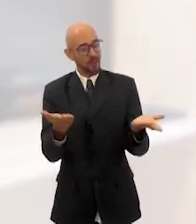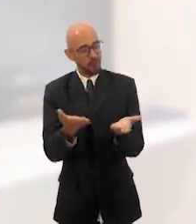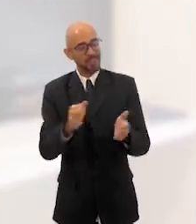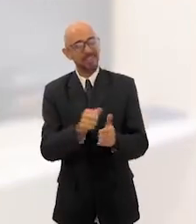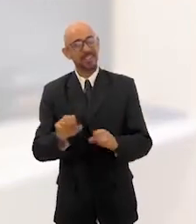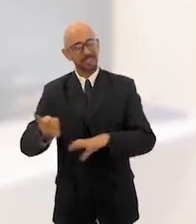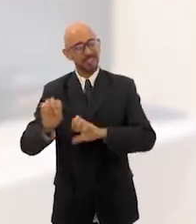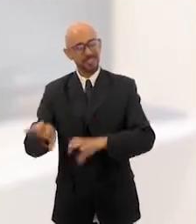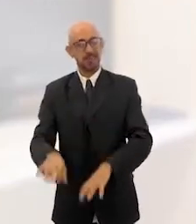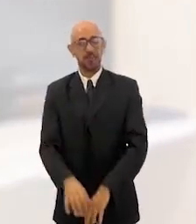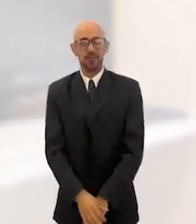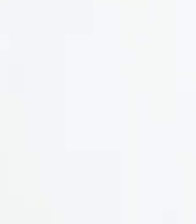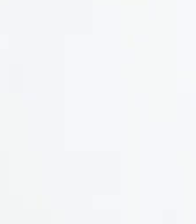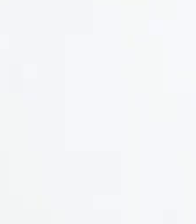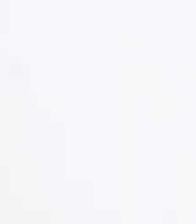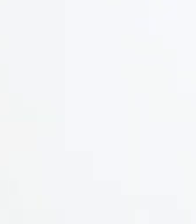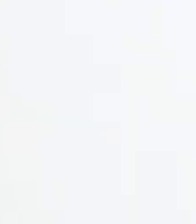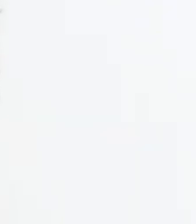o Educação.